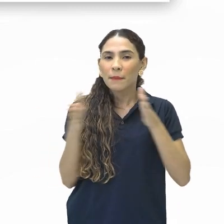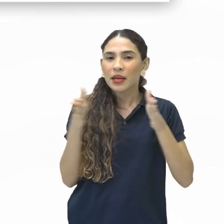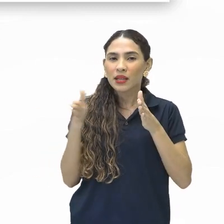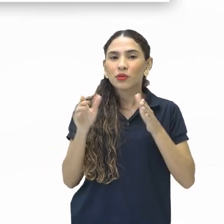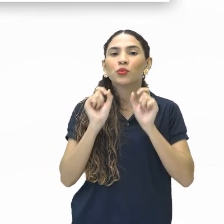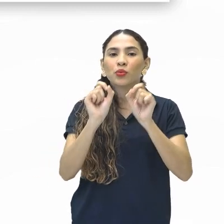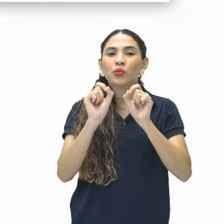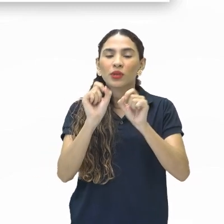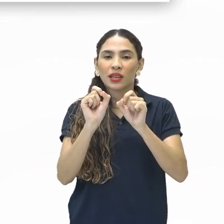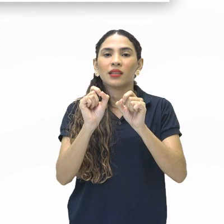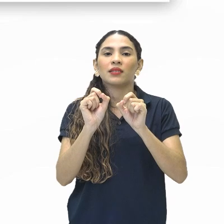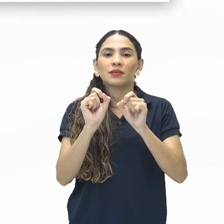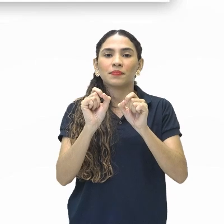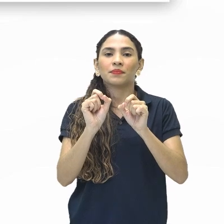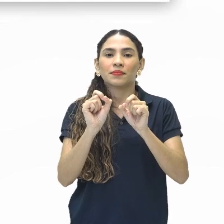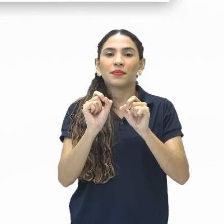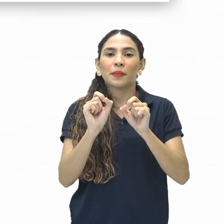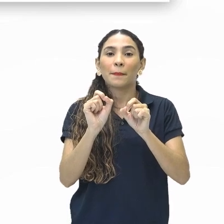né, da